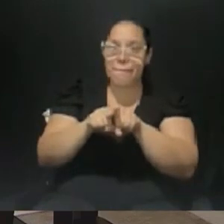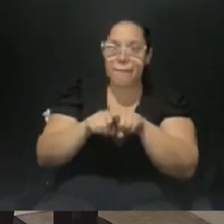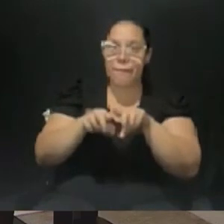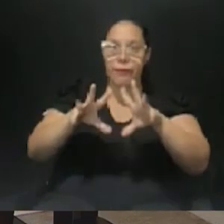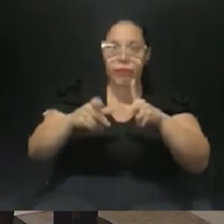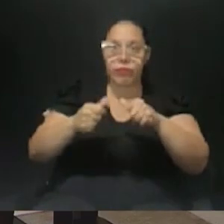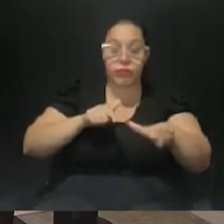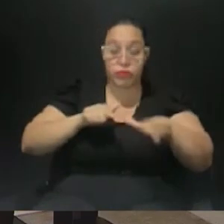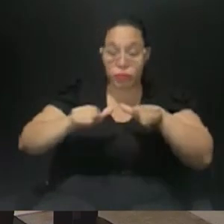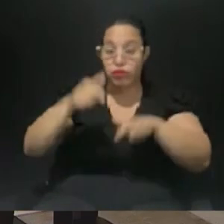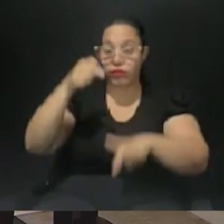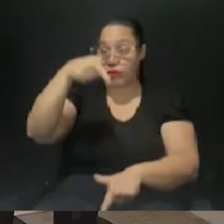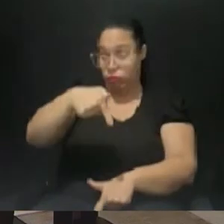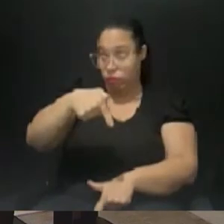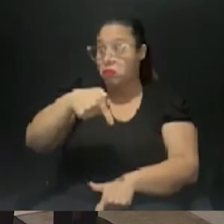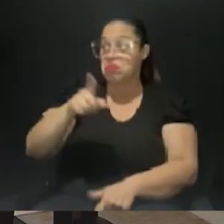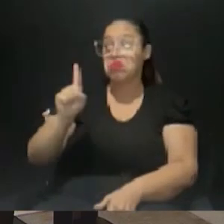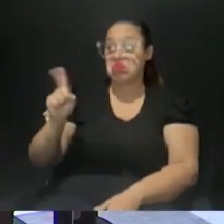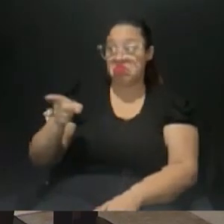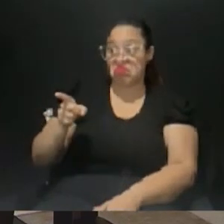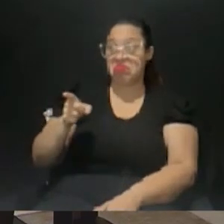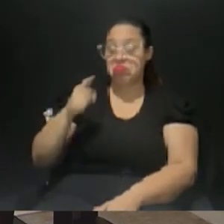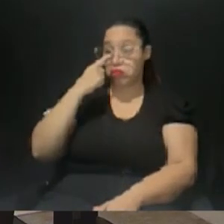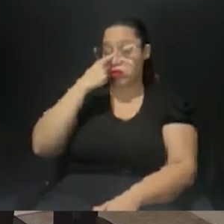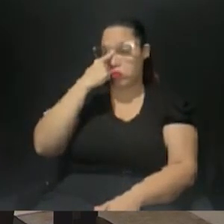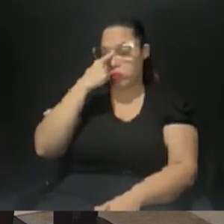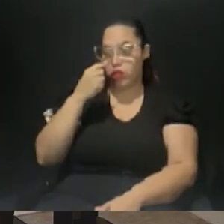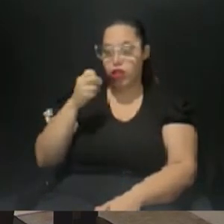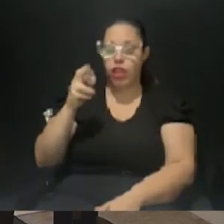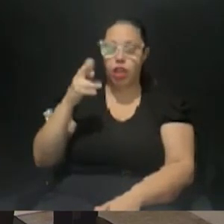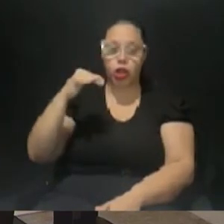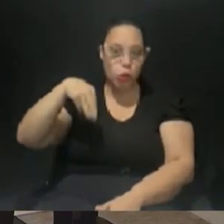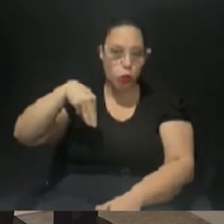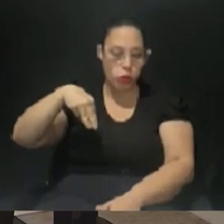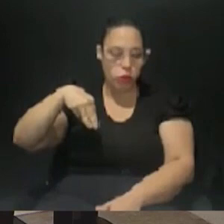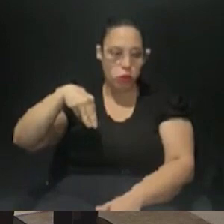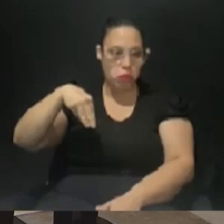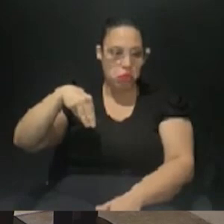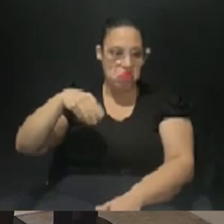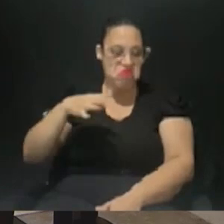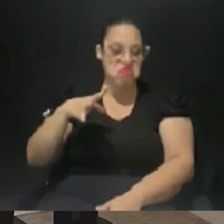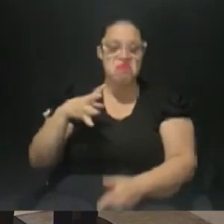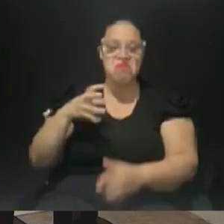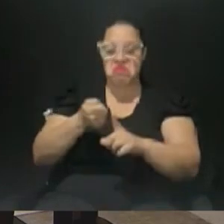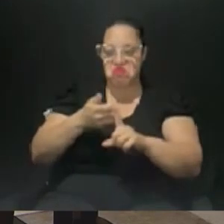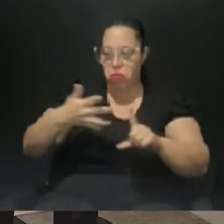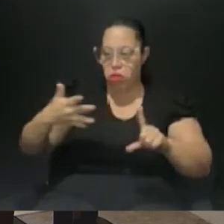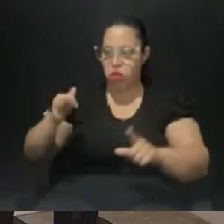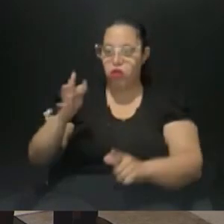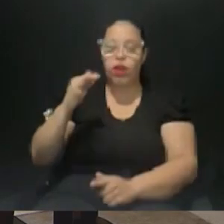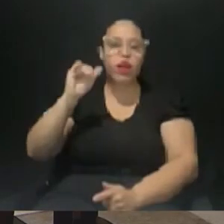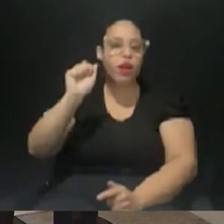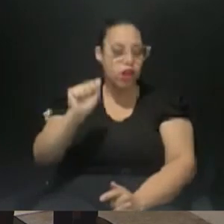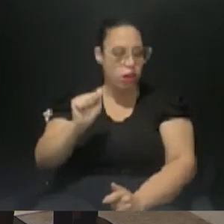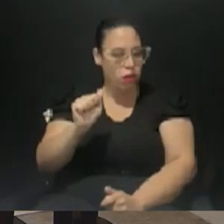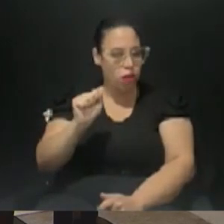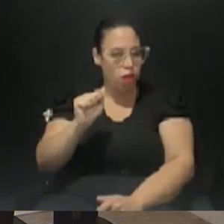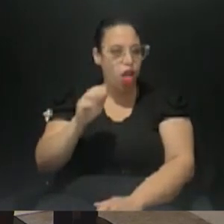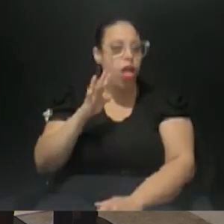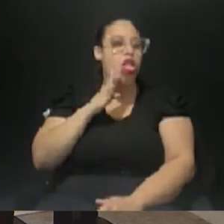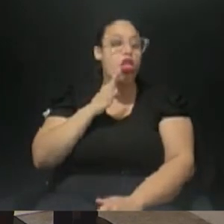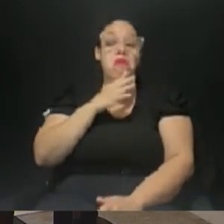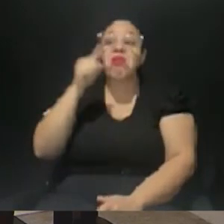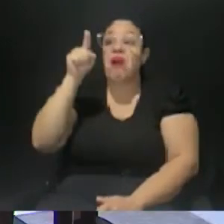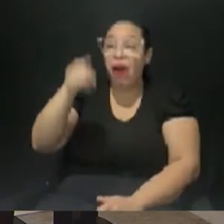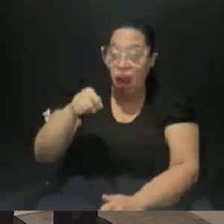nos garçons. Eu acho que uma das características do Faca ser o bar que é por causa da sua equipe. É,